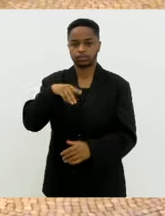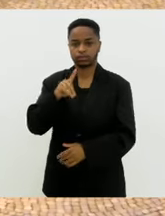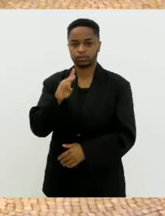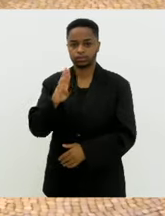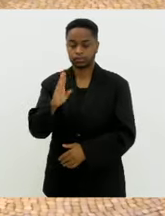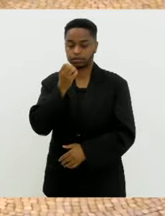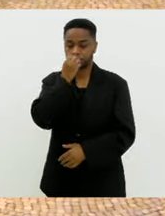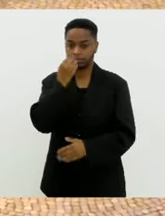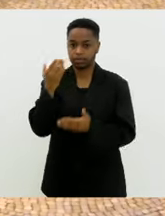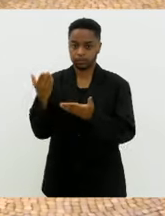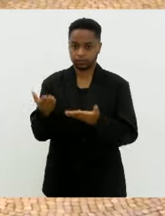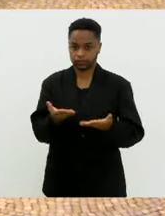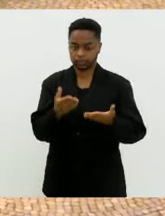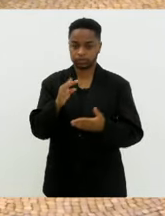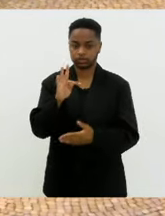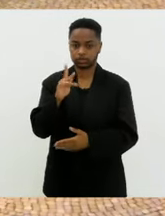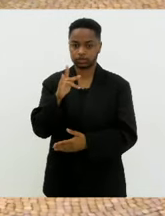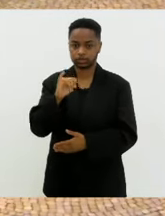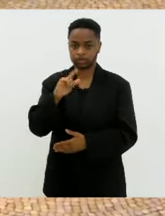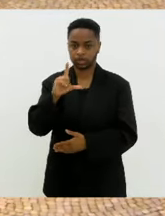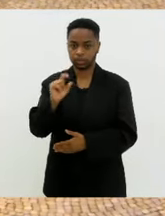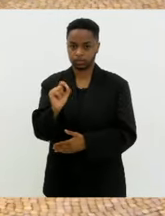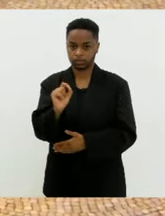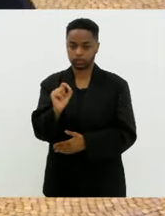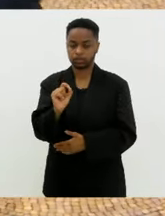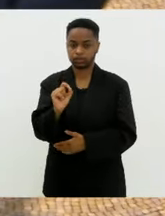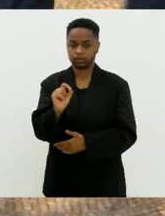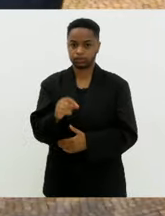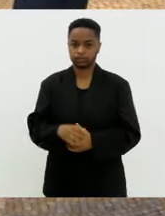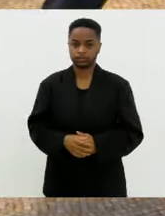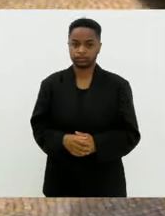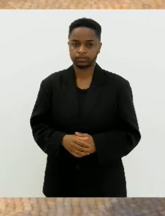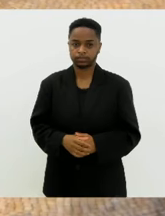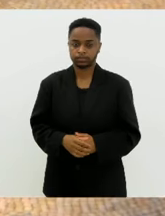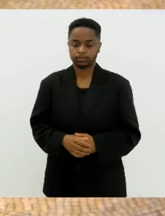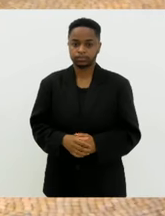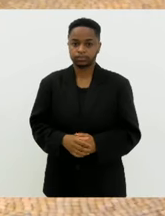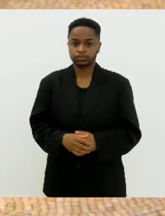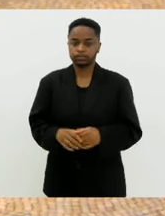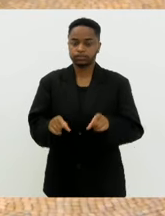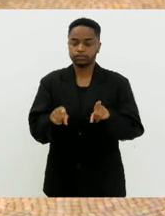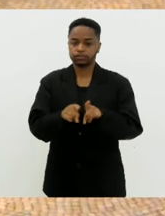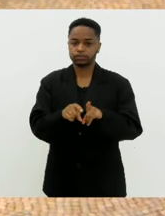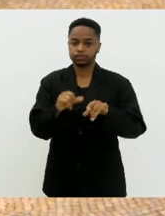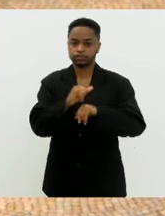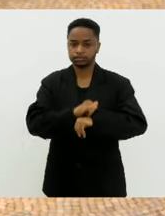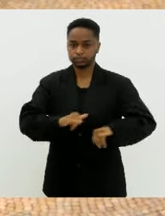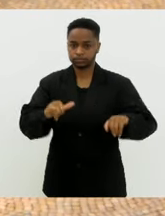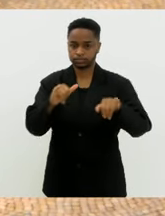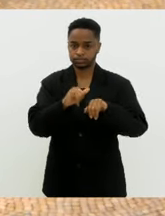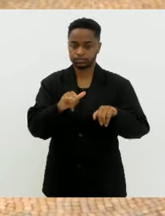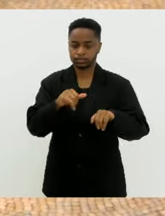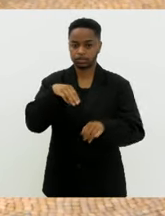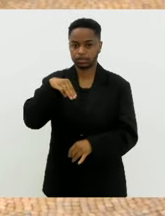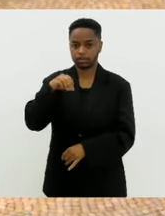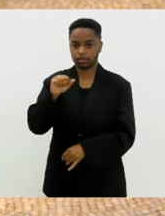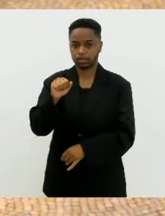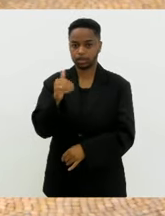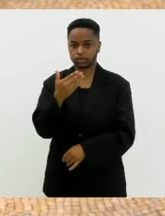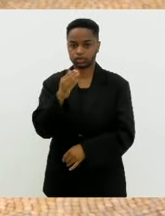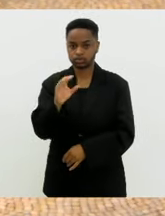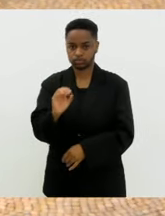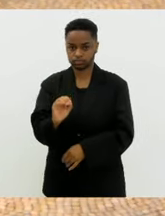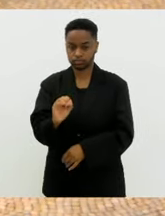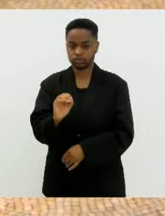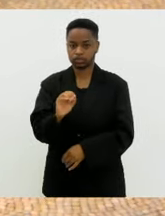Bem-vindo, Tiago Pampolha, aos quadros do MDB. E anunciando que em março o MDB